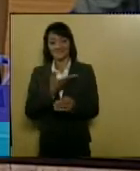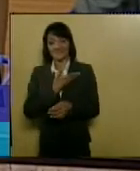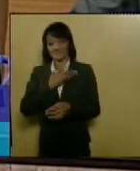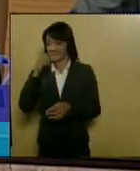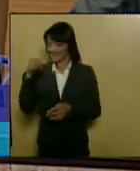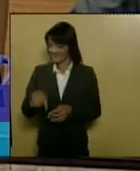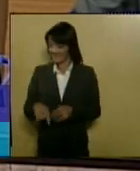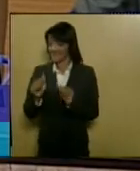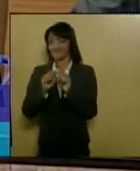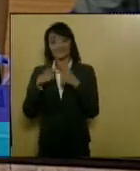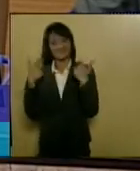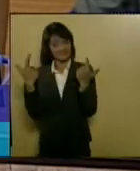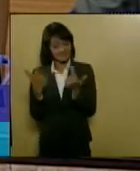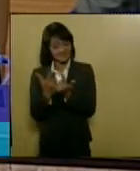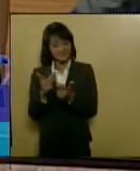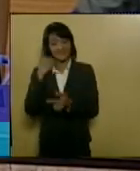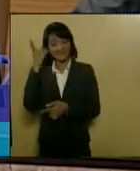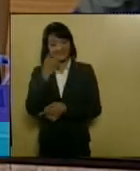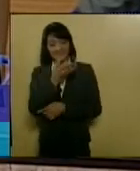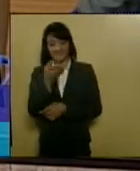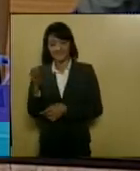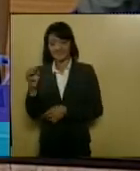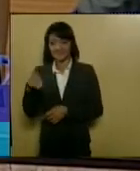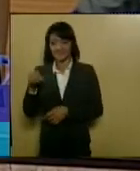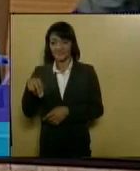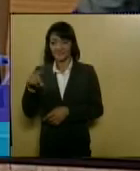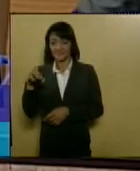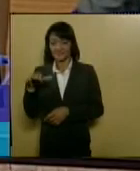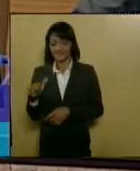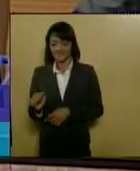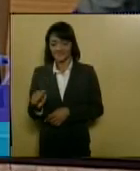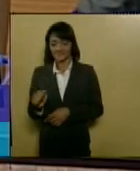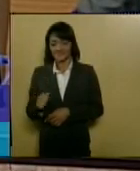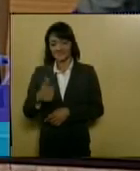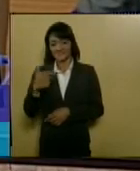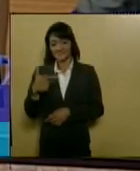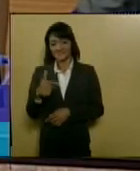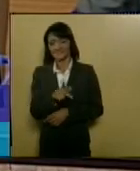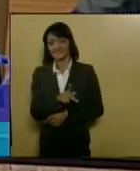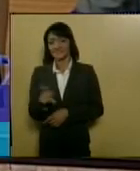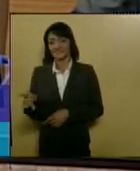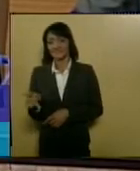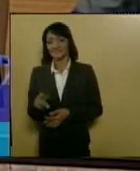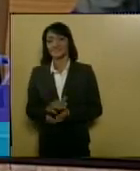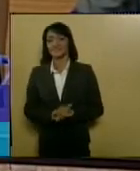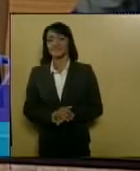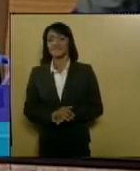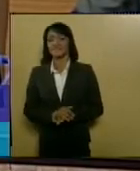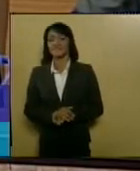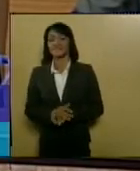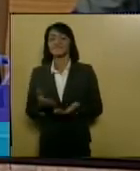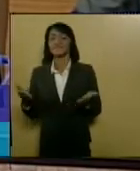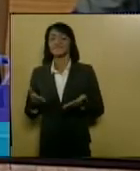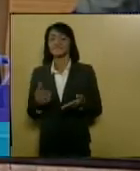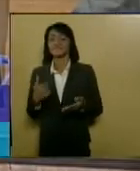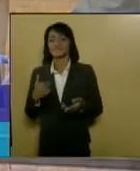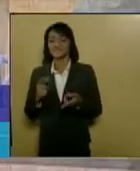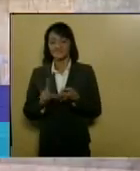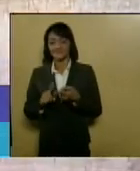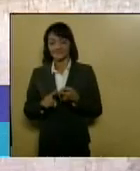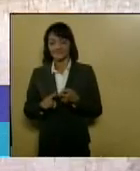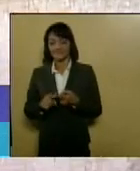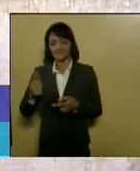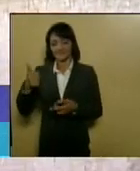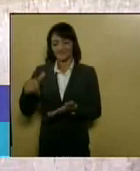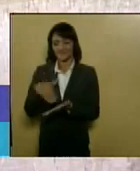casa. Aos deputados Garibaldo Mendonça, o vice-presidente, nesse momento também fazendo o papel de